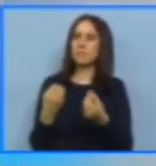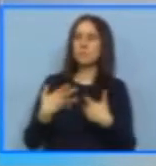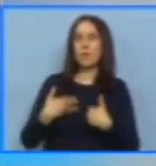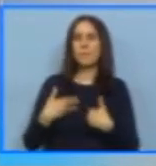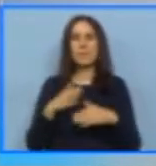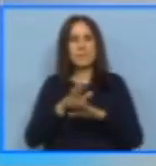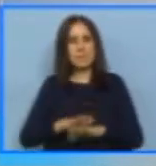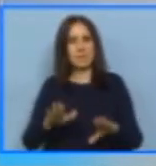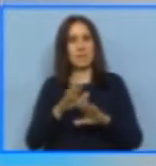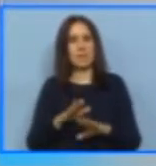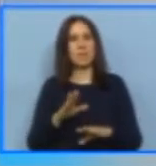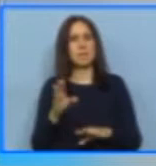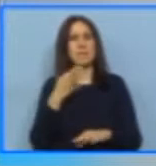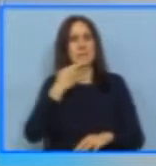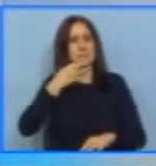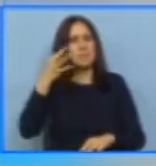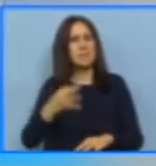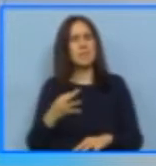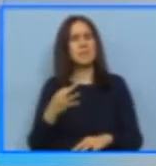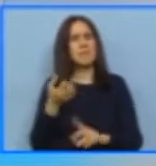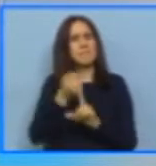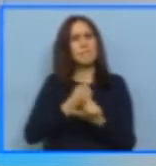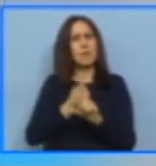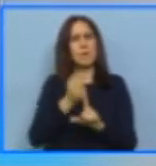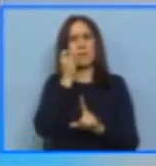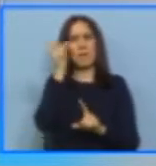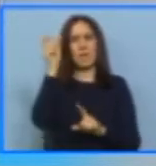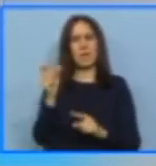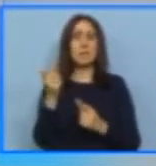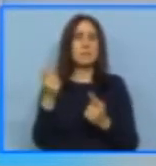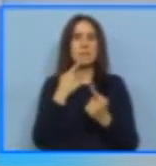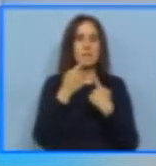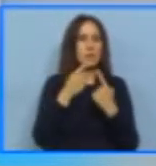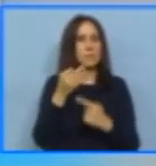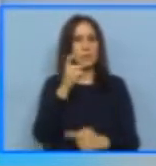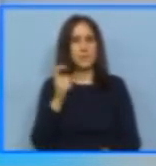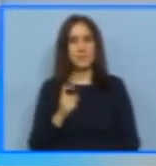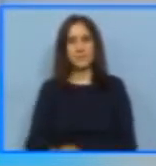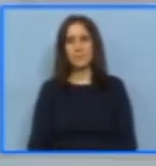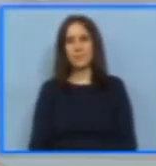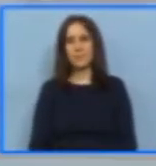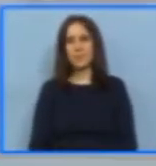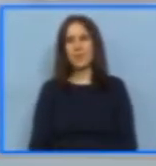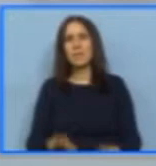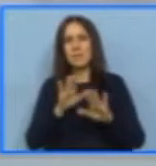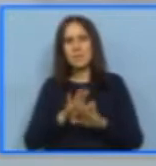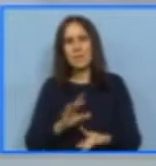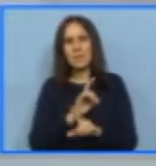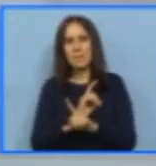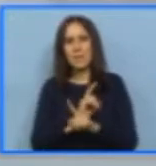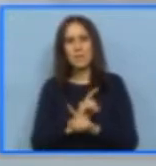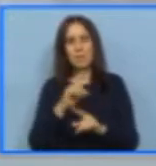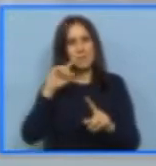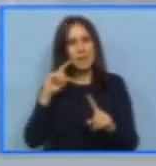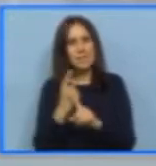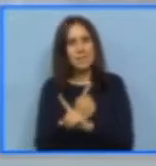sua serenidade pela certeza que o move, que é esta, de diálogo e de paz. Acredito que seja a mesma serenidade, mas num ambiente completamente